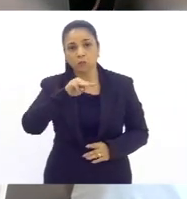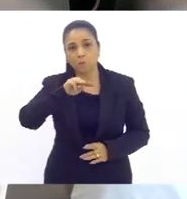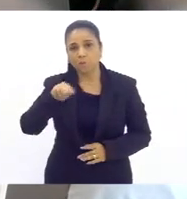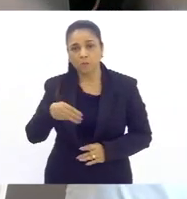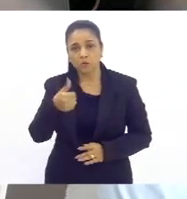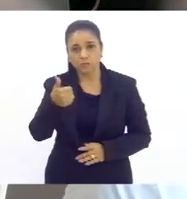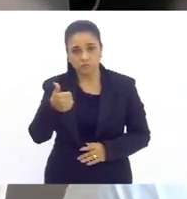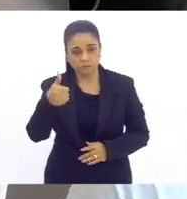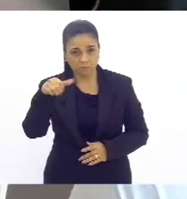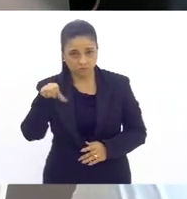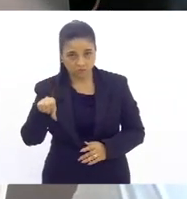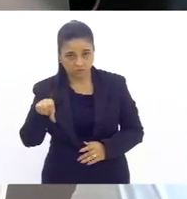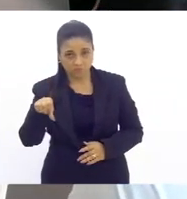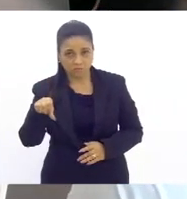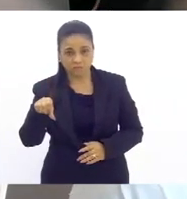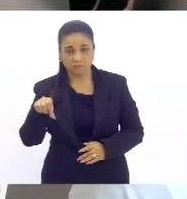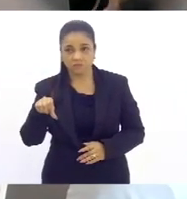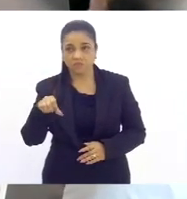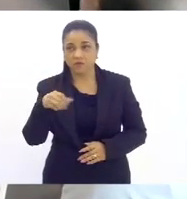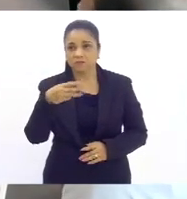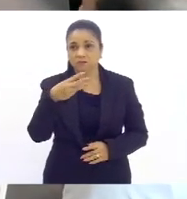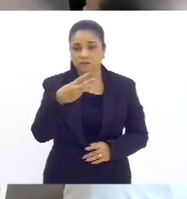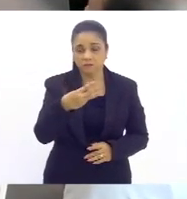te pedir para incluir